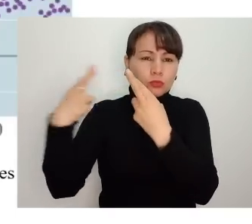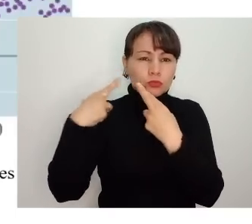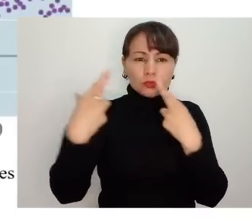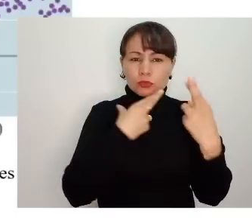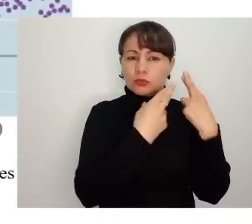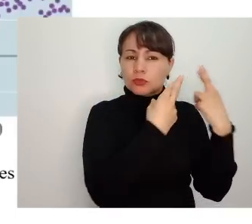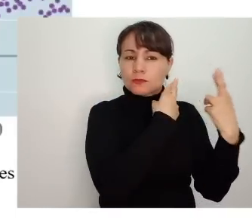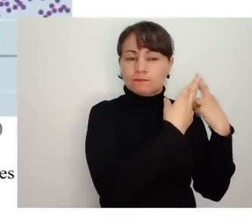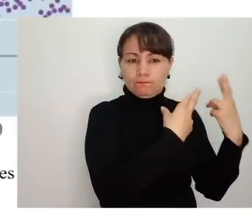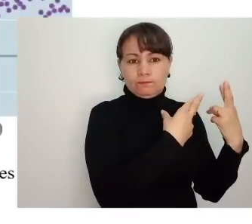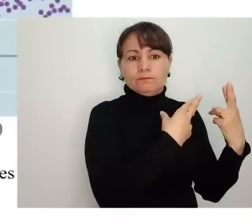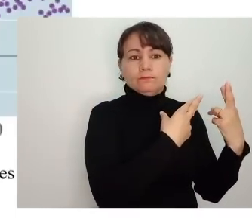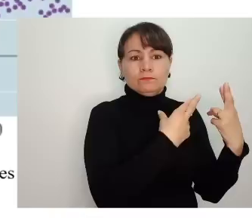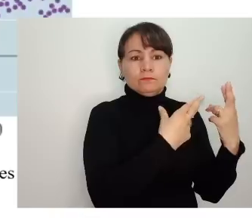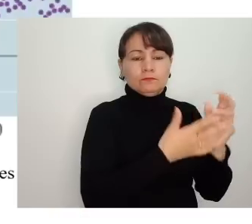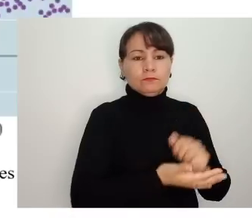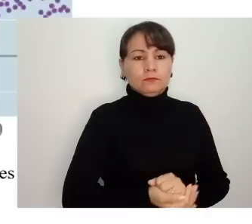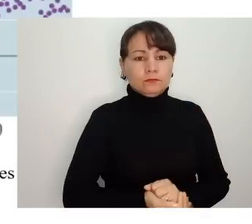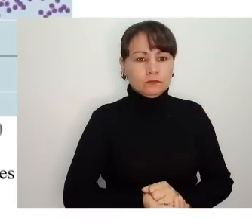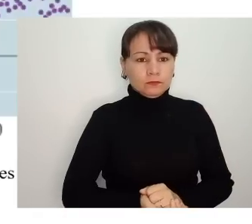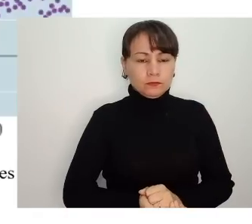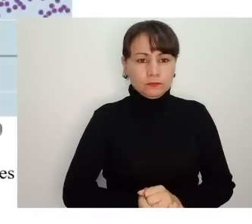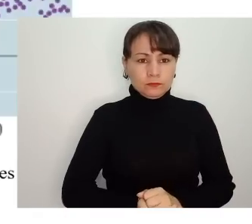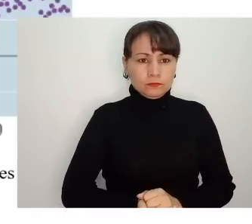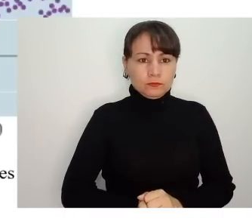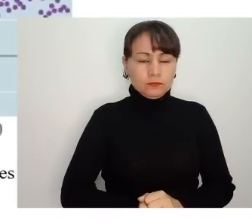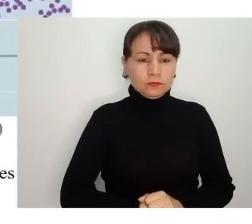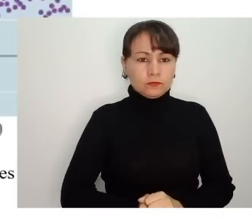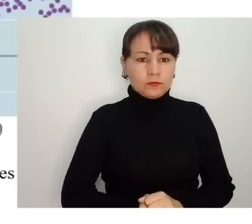por esse circuito aqui. Tá?